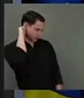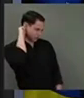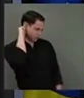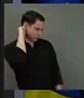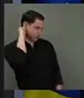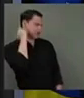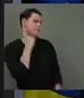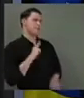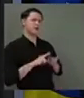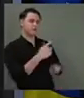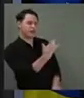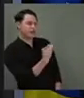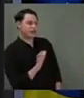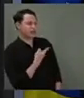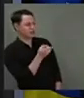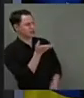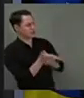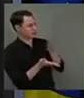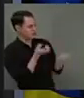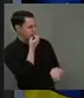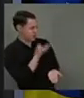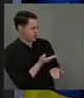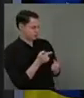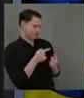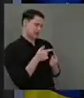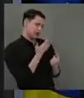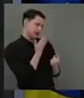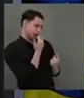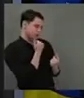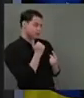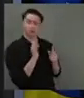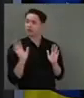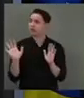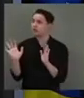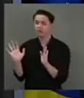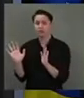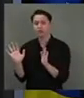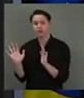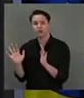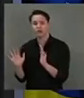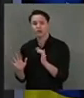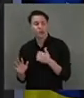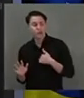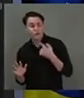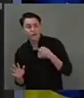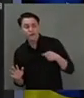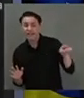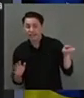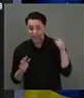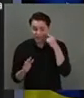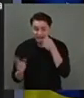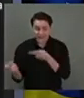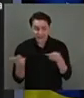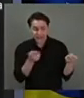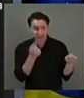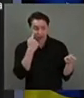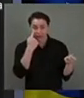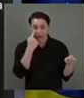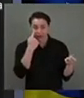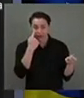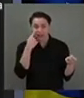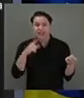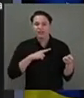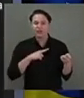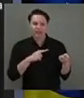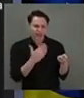sendo bem tratados, estão tendo alimentação, mas eu sou testemunha ocular de que a alimentação tem varejeira, tem